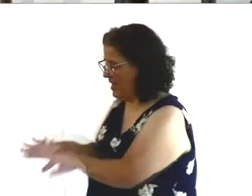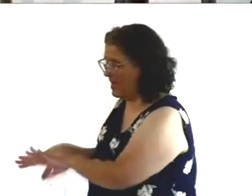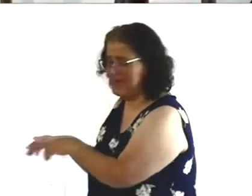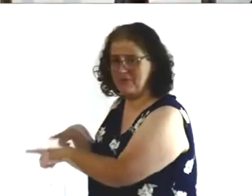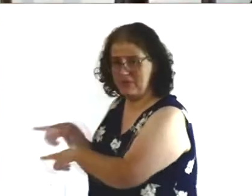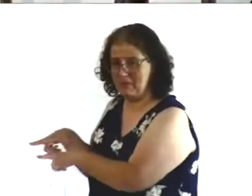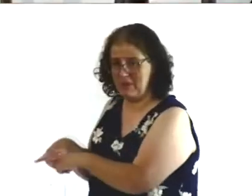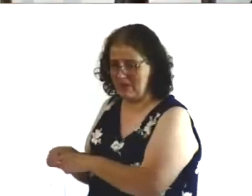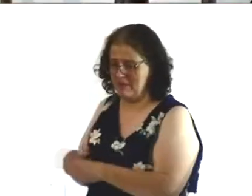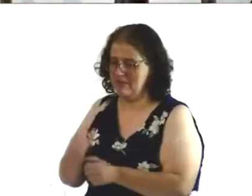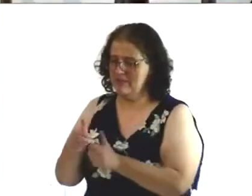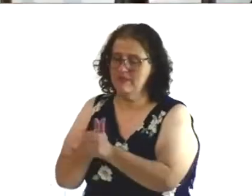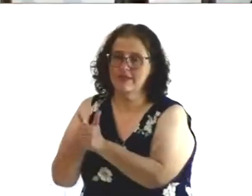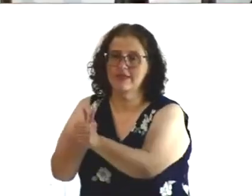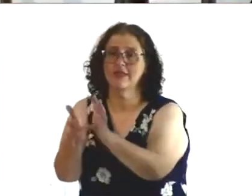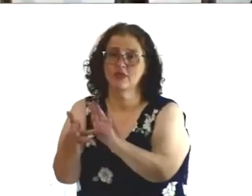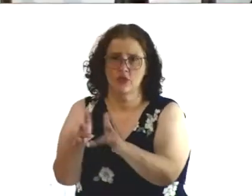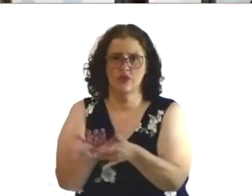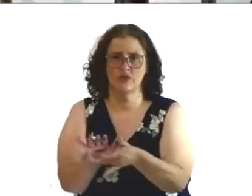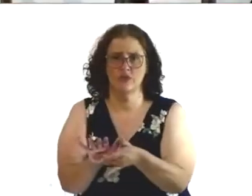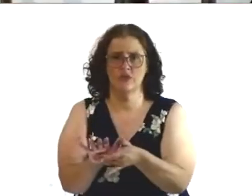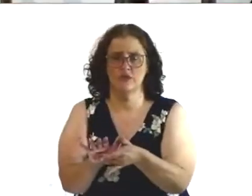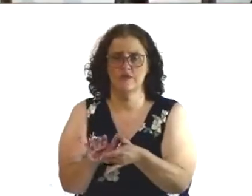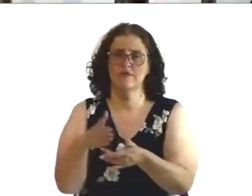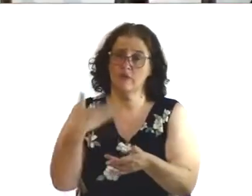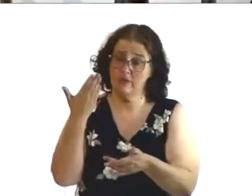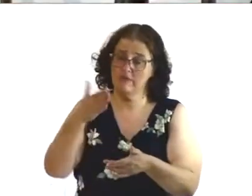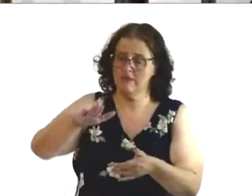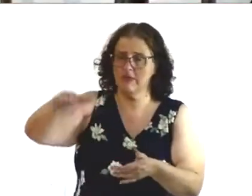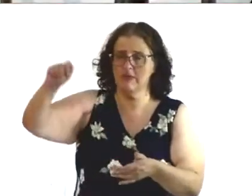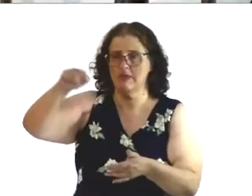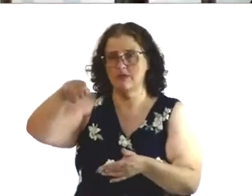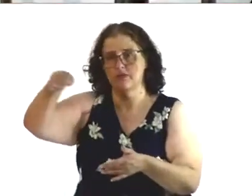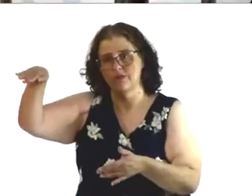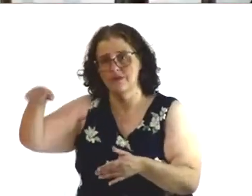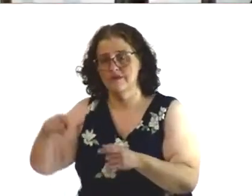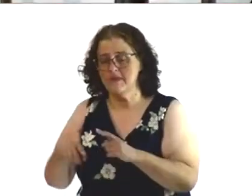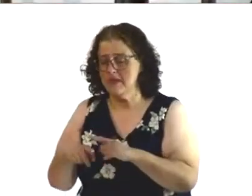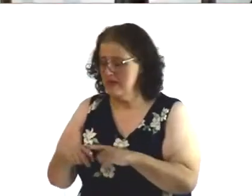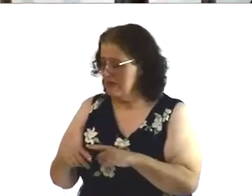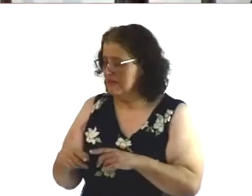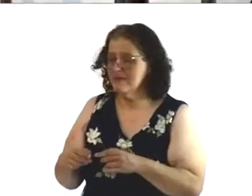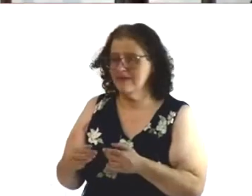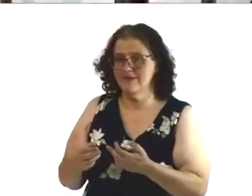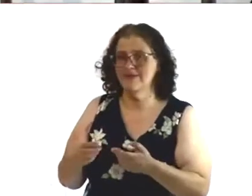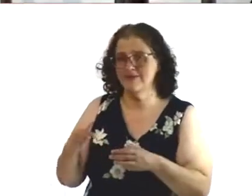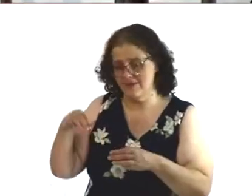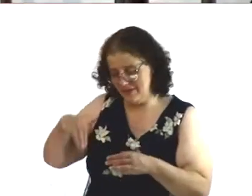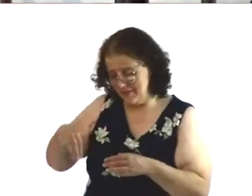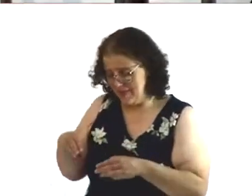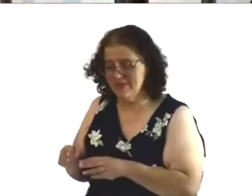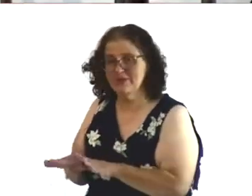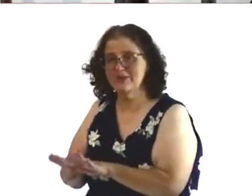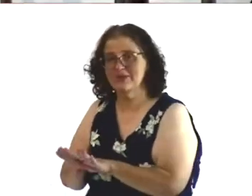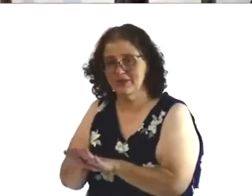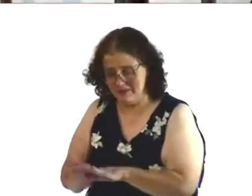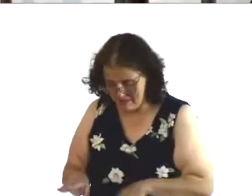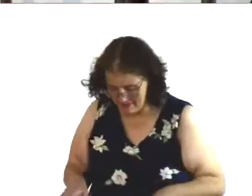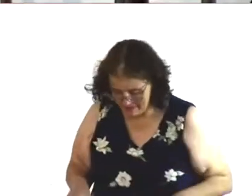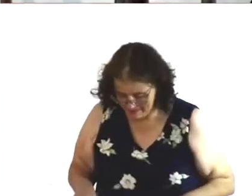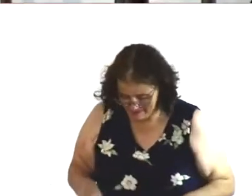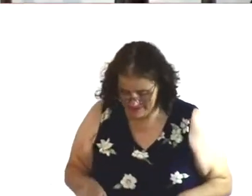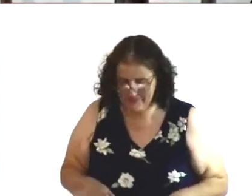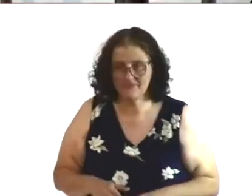Os magos correram muitos riscos. Disse que eles fizeram aproximadamente 700 quilômetros,